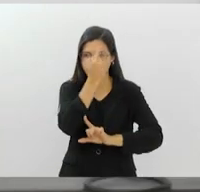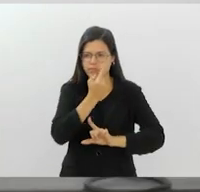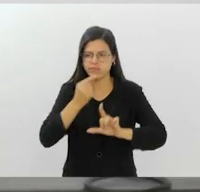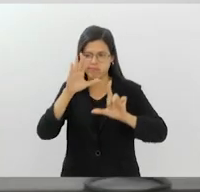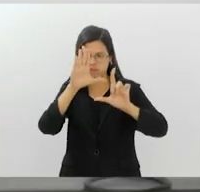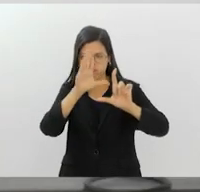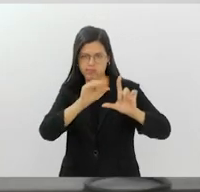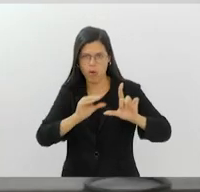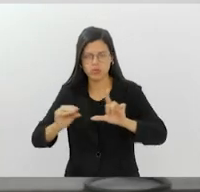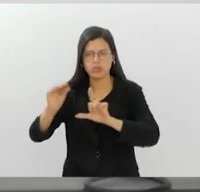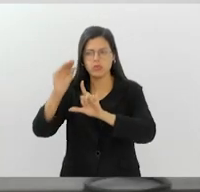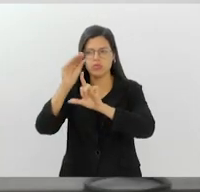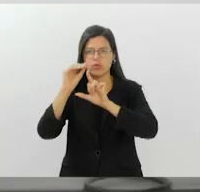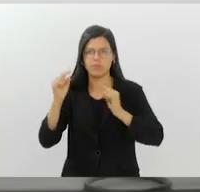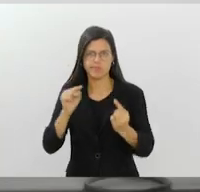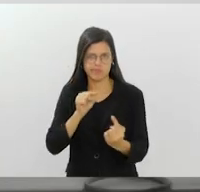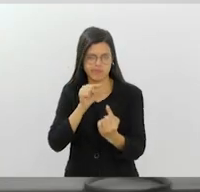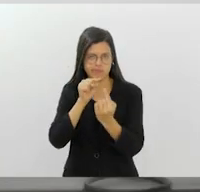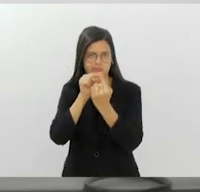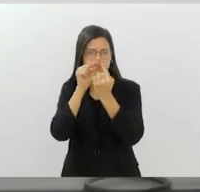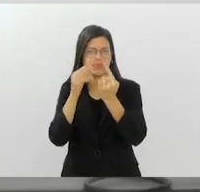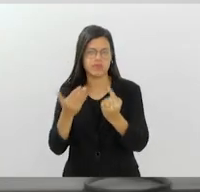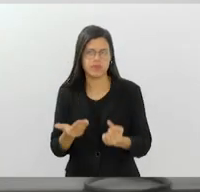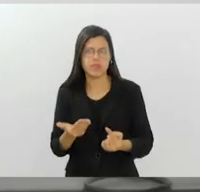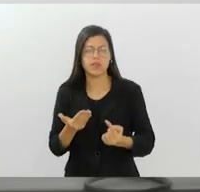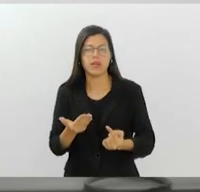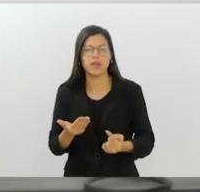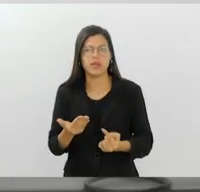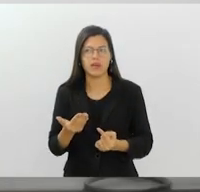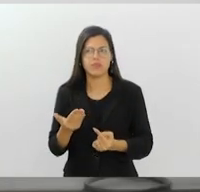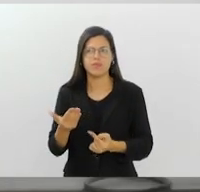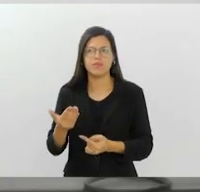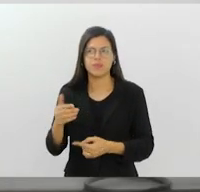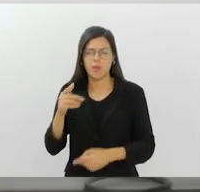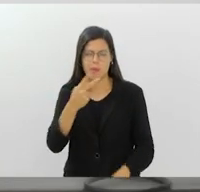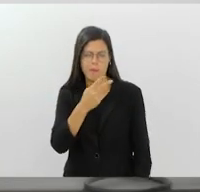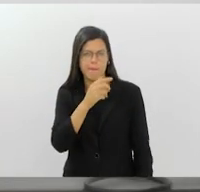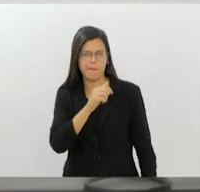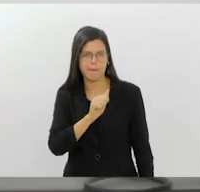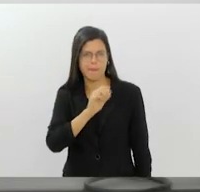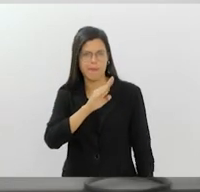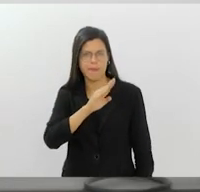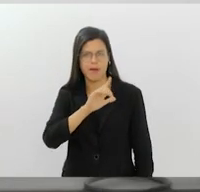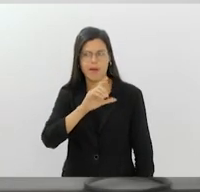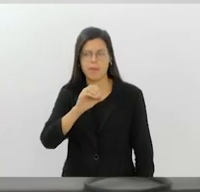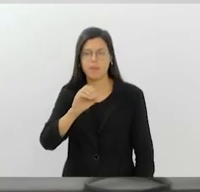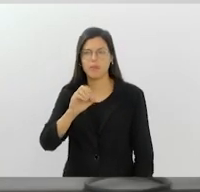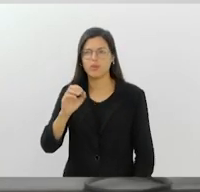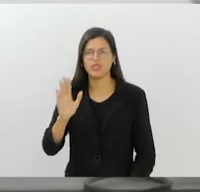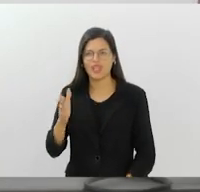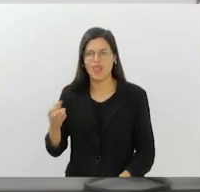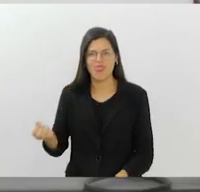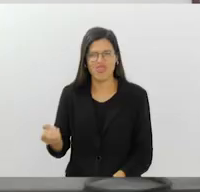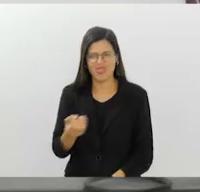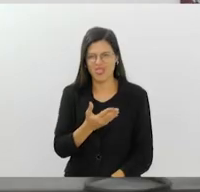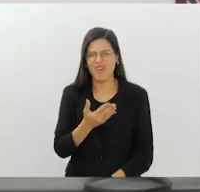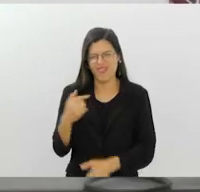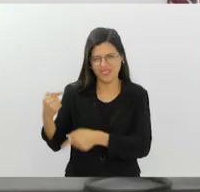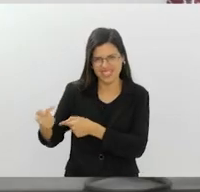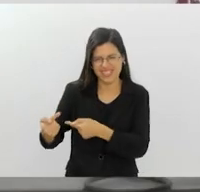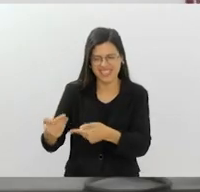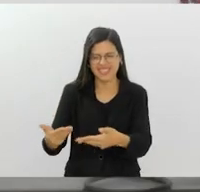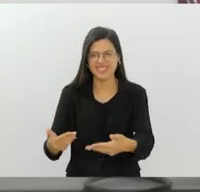eh Silvia Ramos Julita leng Grub a velha geração o Pablo já é da da nova geração do ceseg